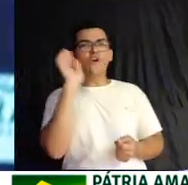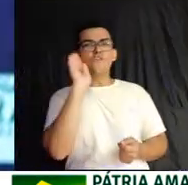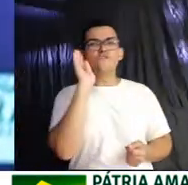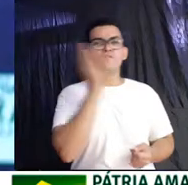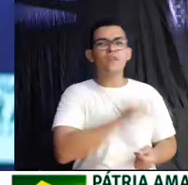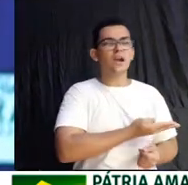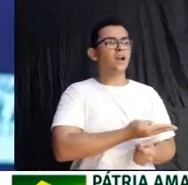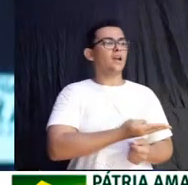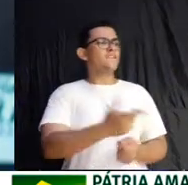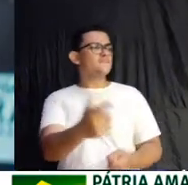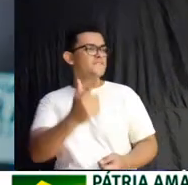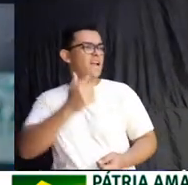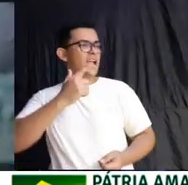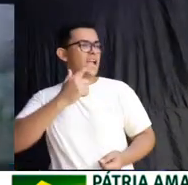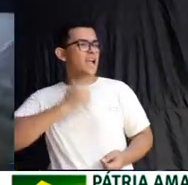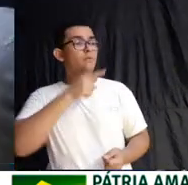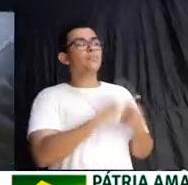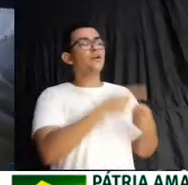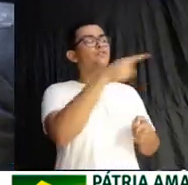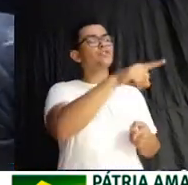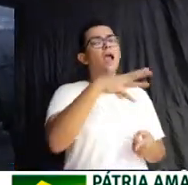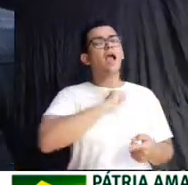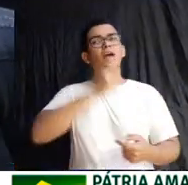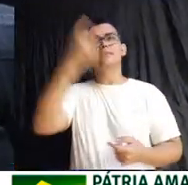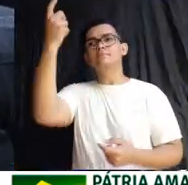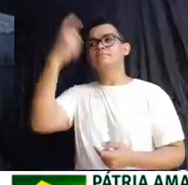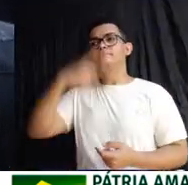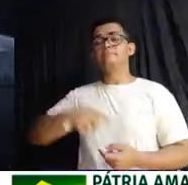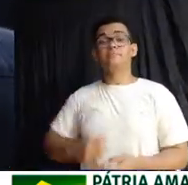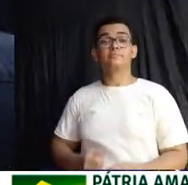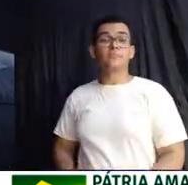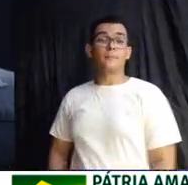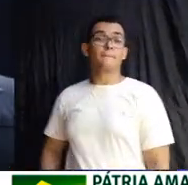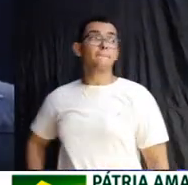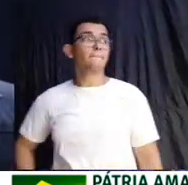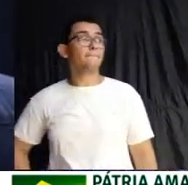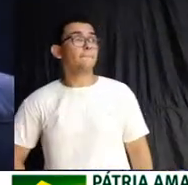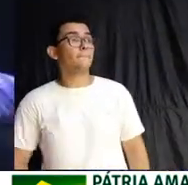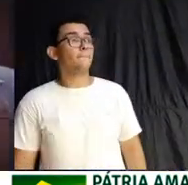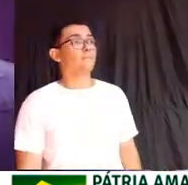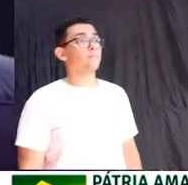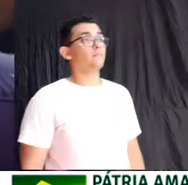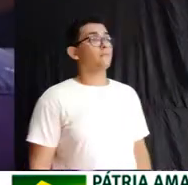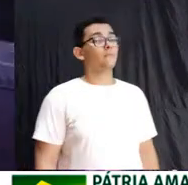Vem voltar aqui pro teu nego. Ah.